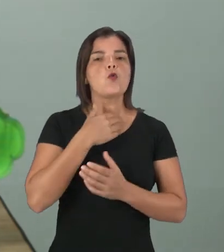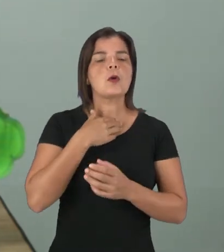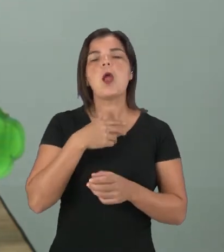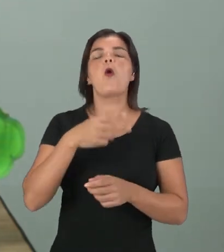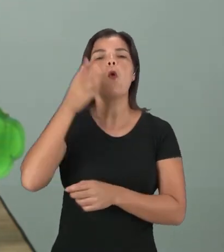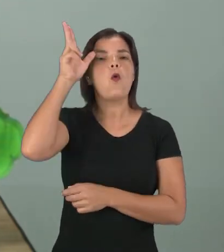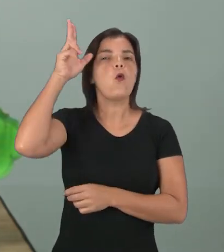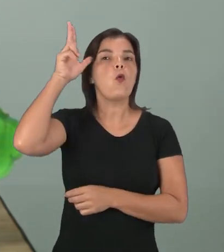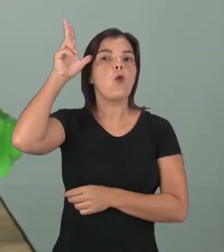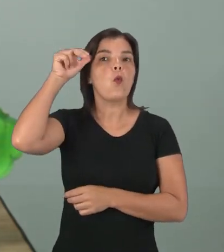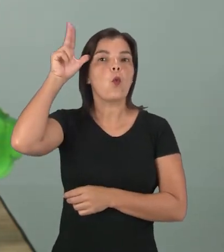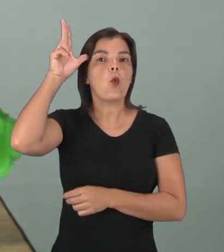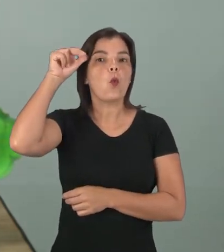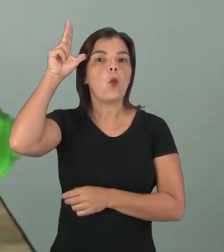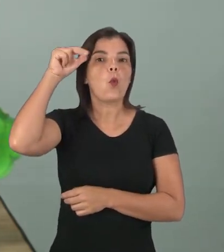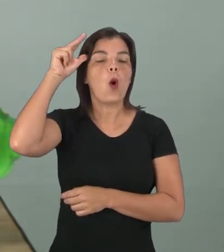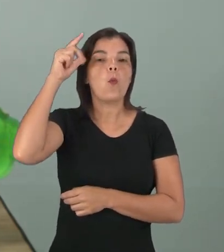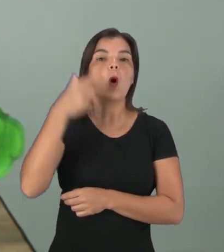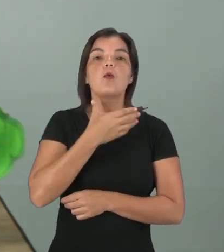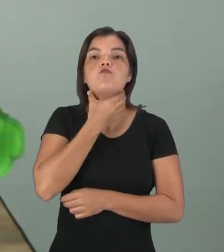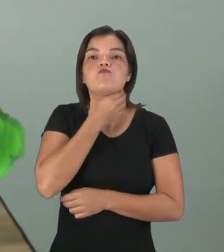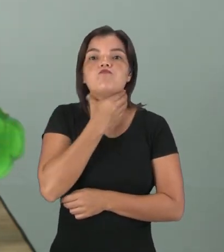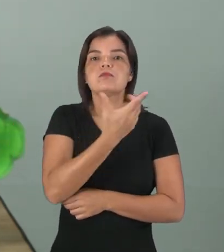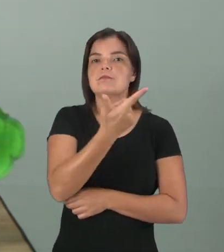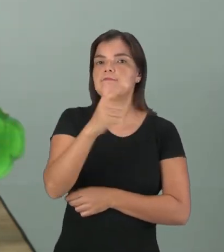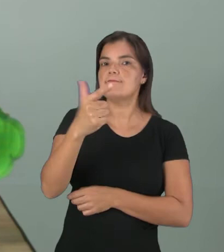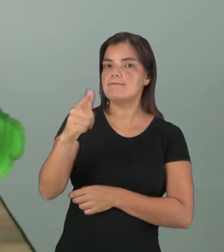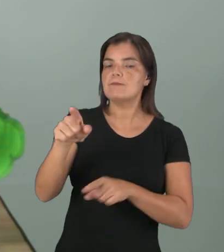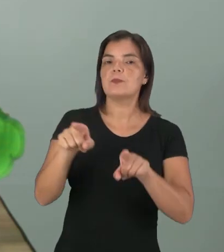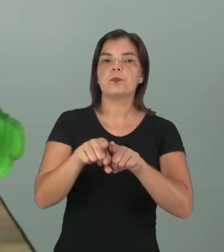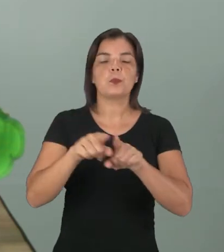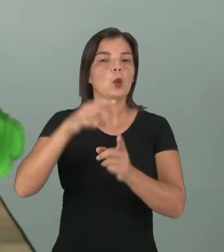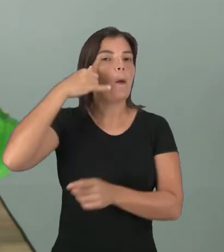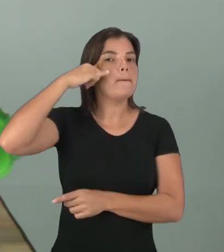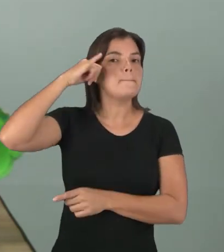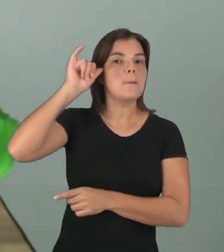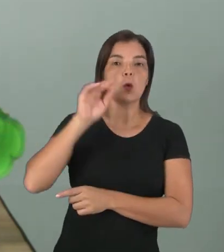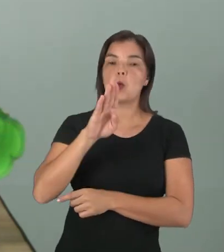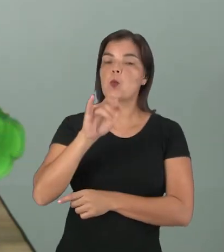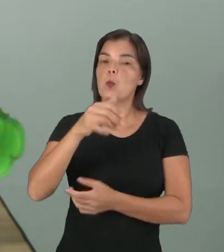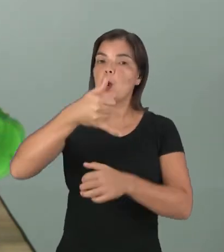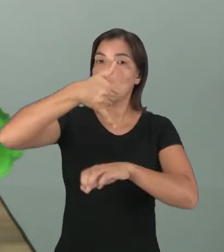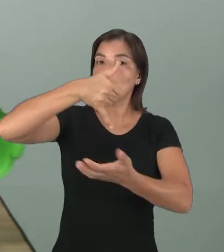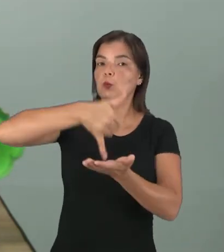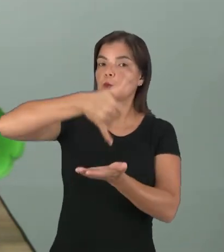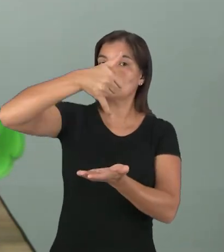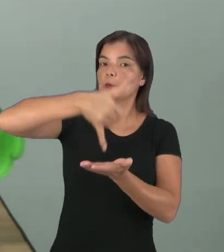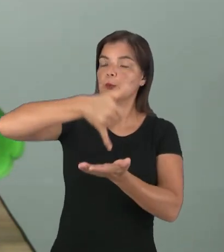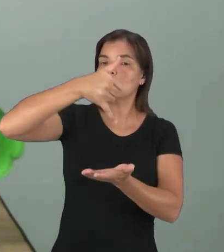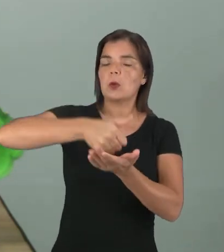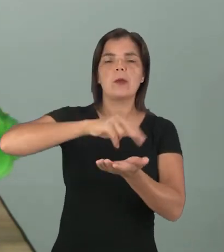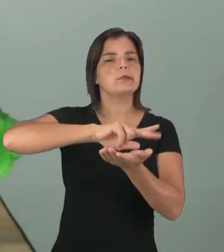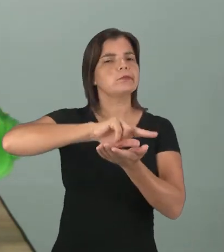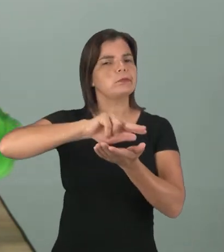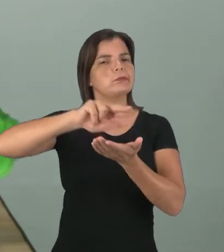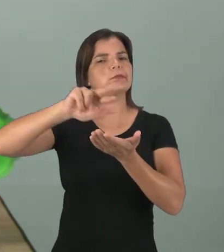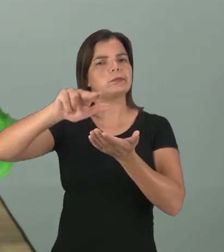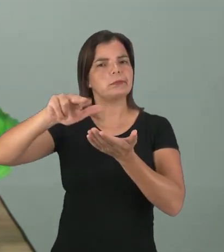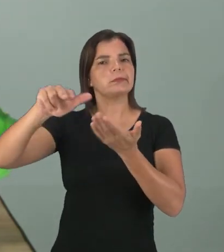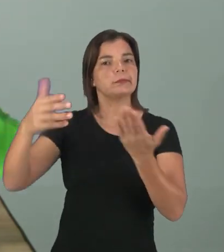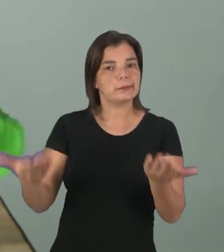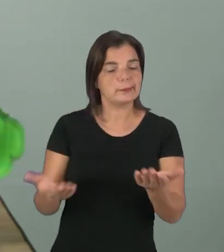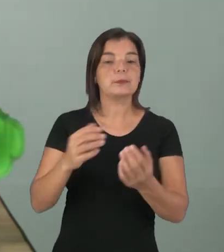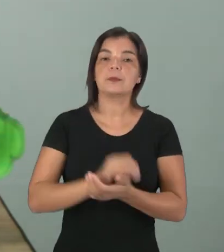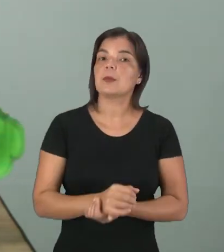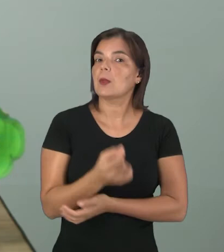nunca ouviu falar nessa lenda, não é verdade? Boi-bumbá, Saci-Pererê, Curupira e tantos outros, não é